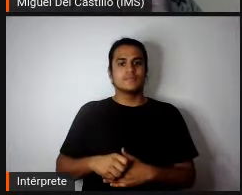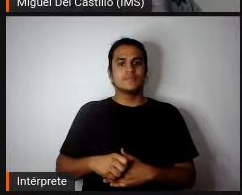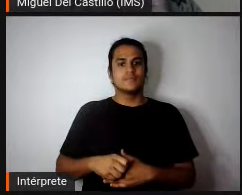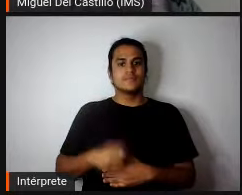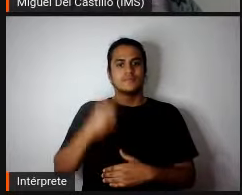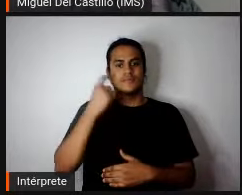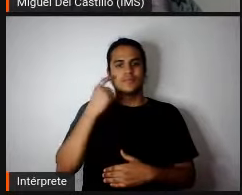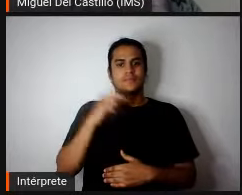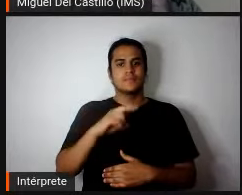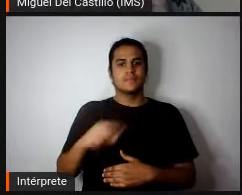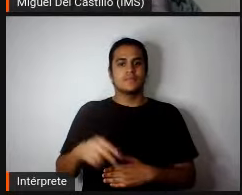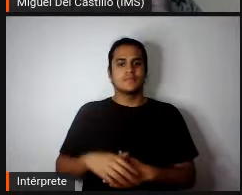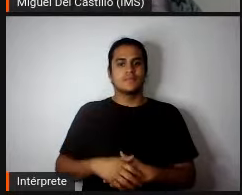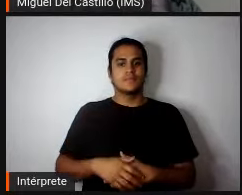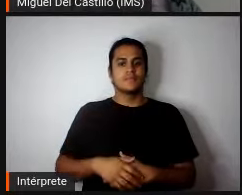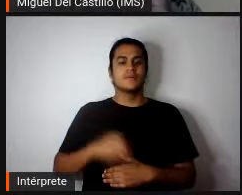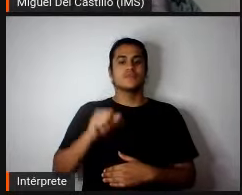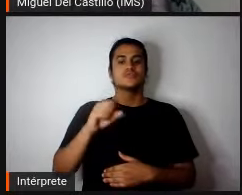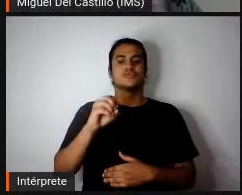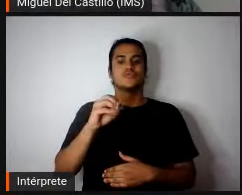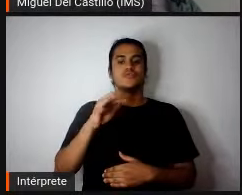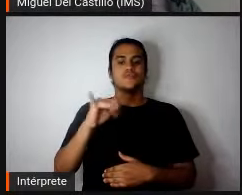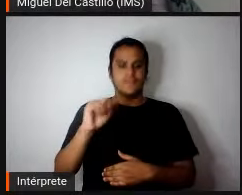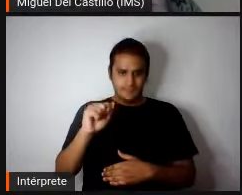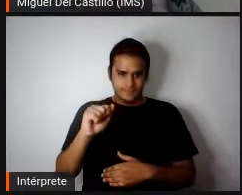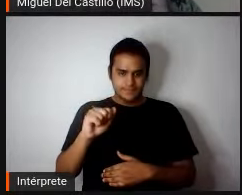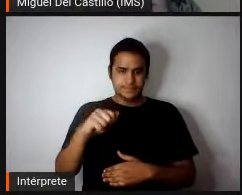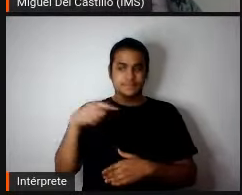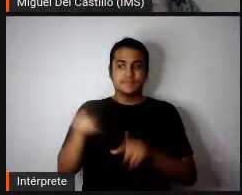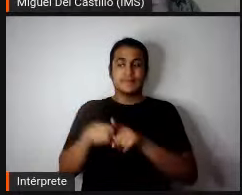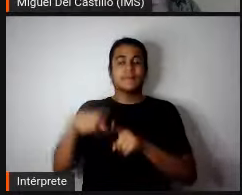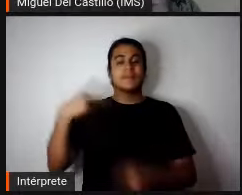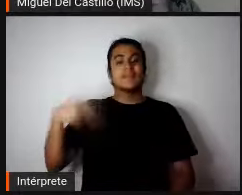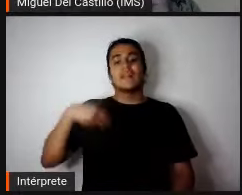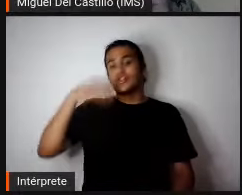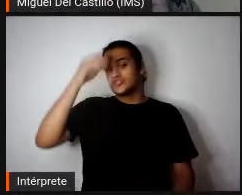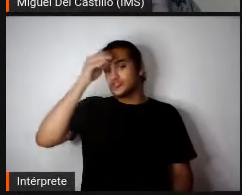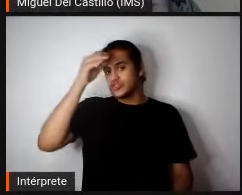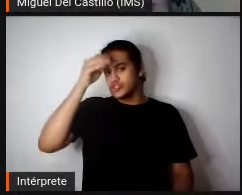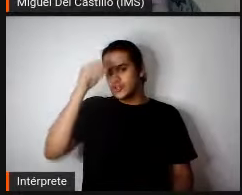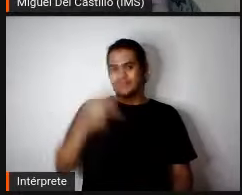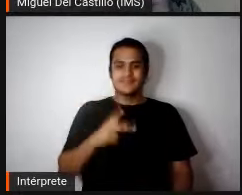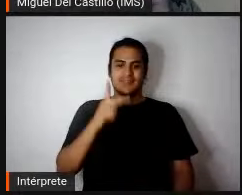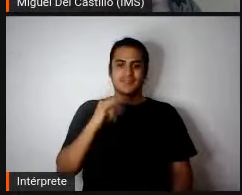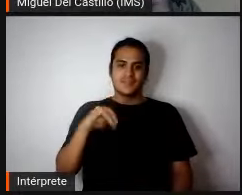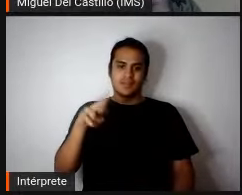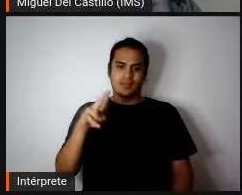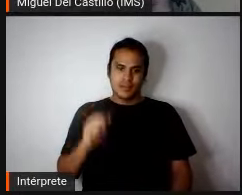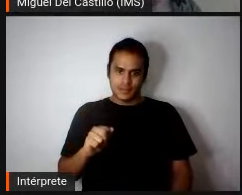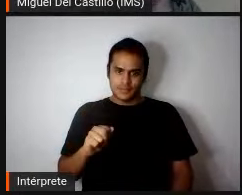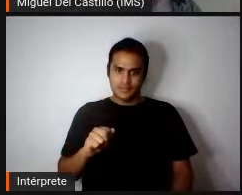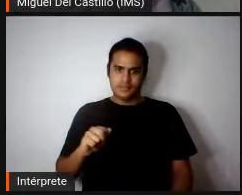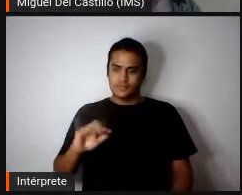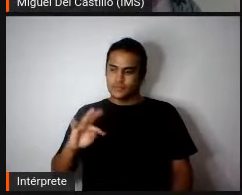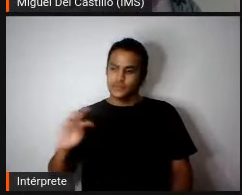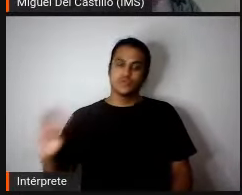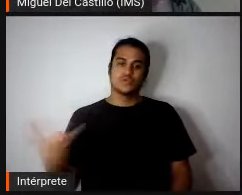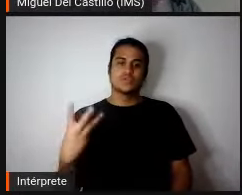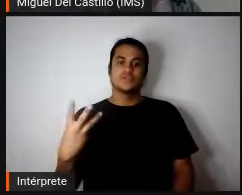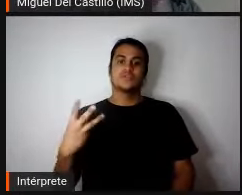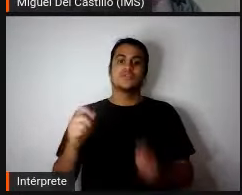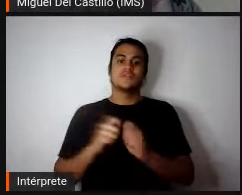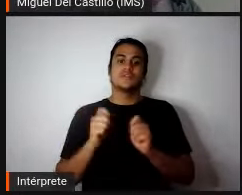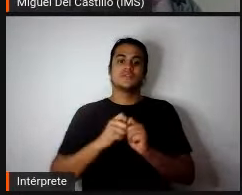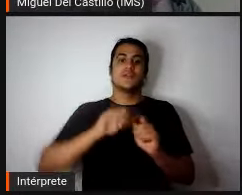Sofia, e a tia dela, Kira, fizeram uma homenagem